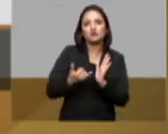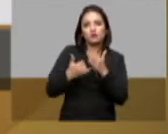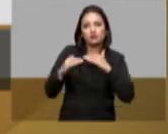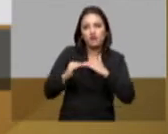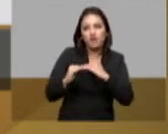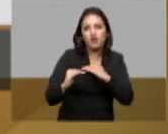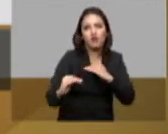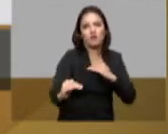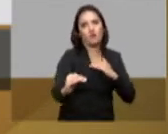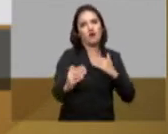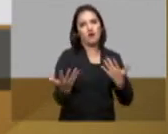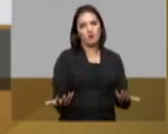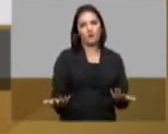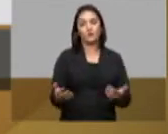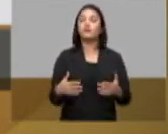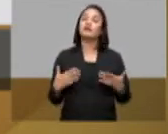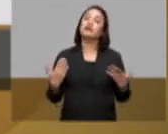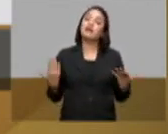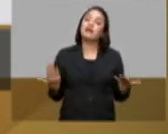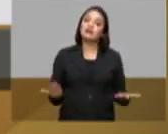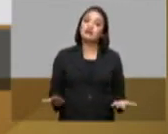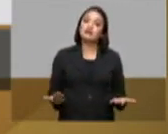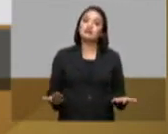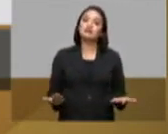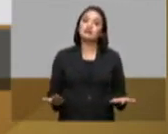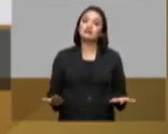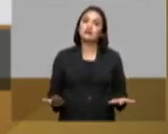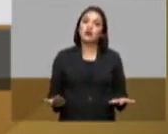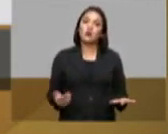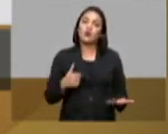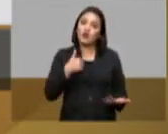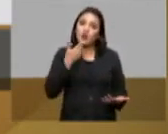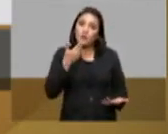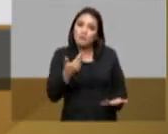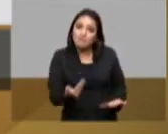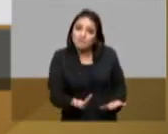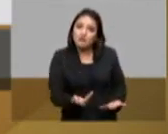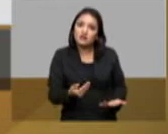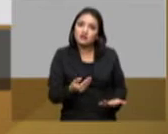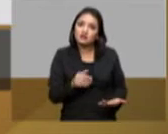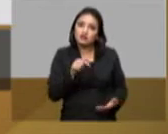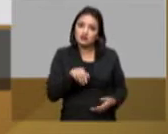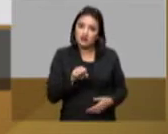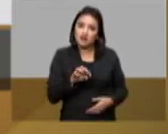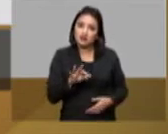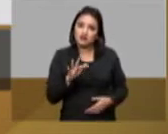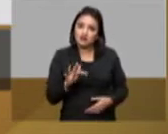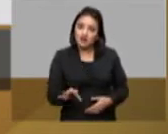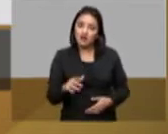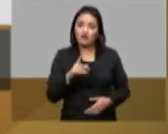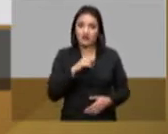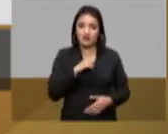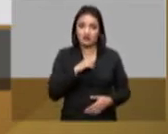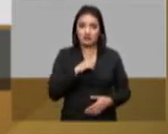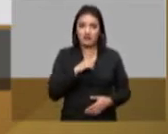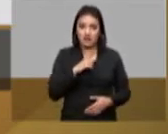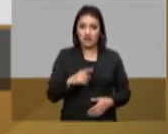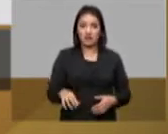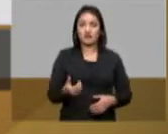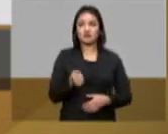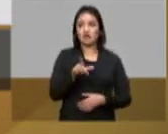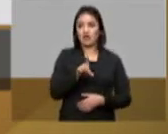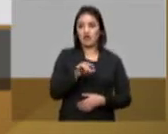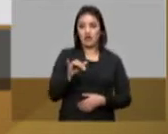atuam nesse nicho. Portanto, Excelência, eu gostaria de requerer a essa Corte que sejam declaradas aqui a ação direta